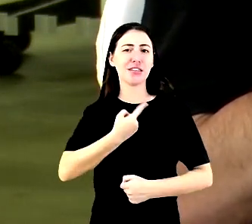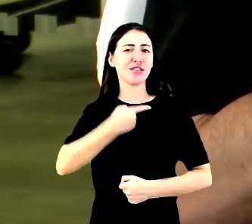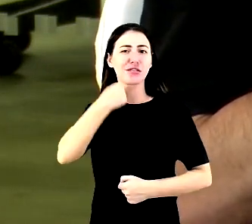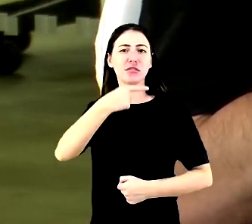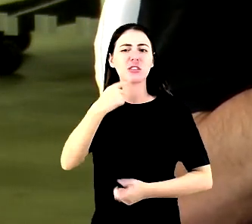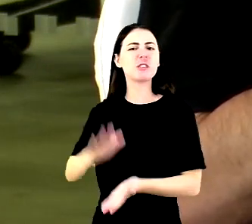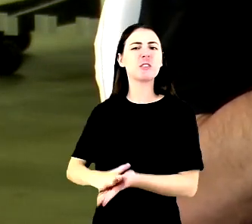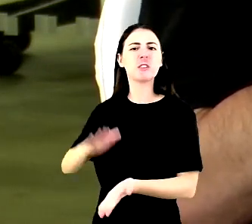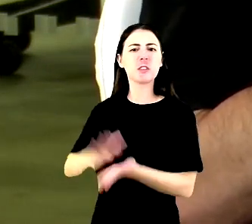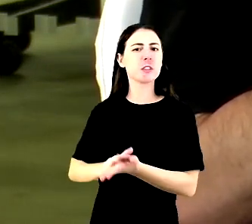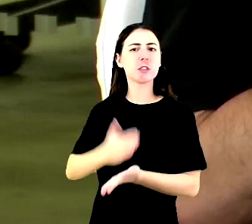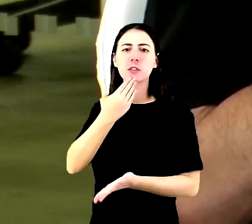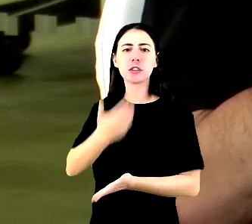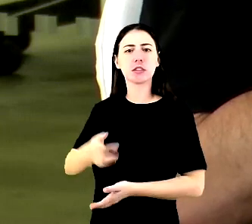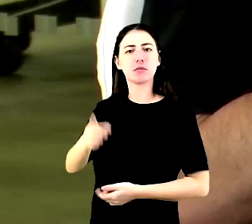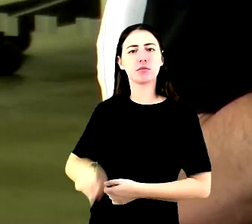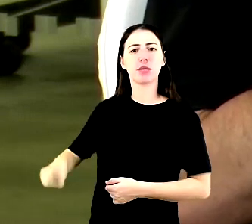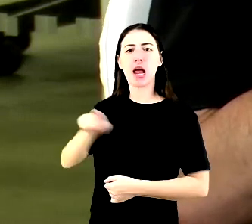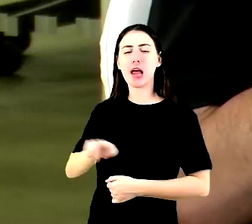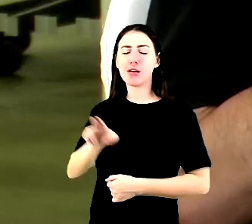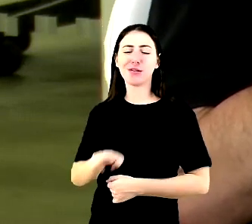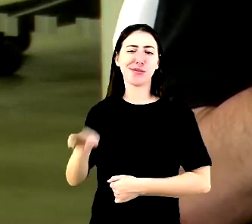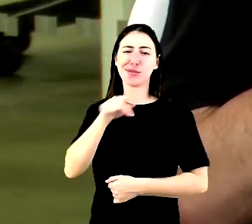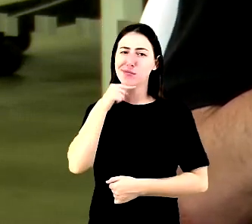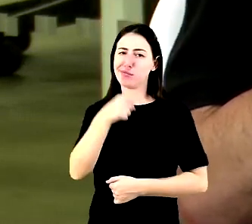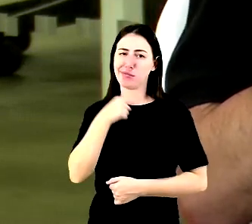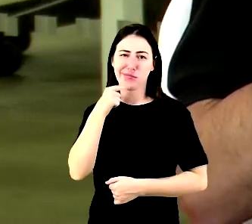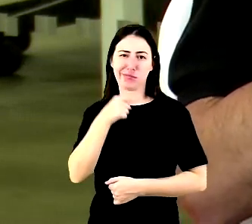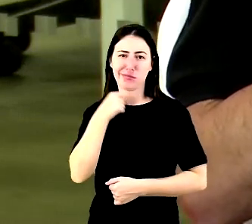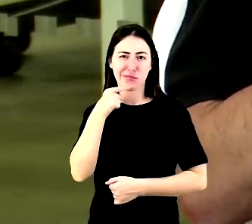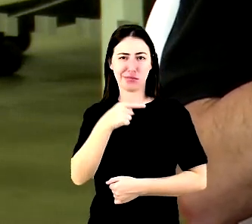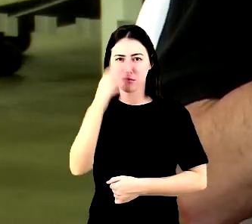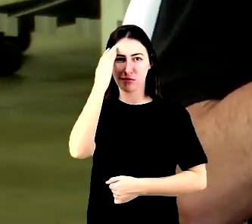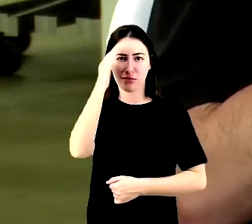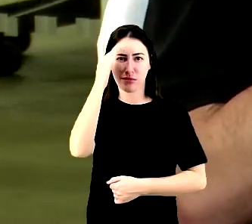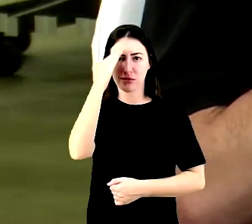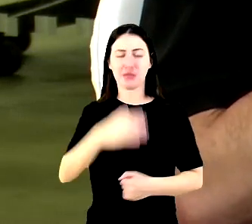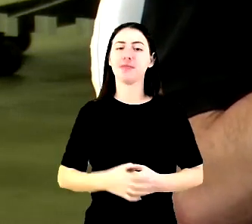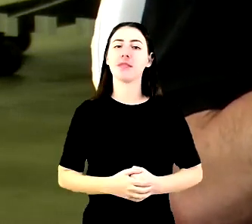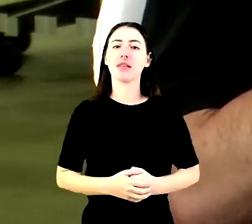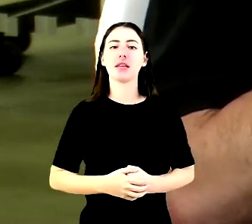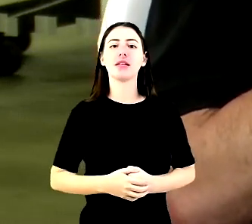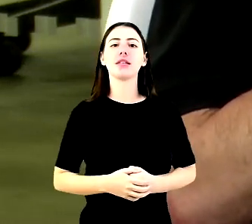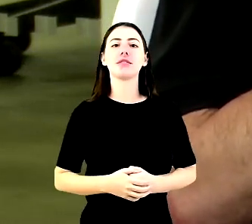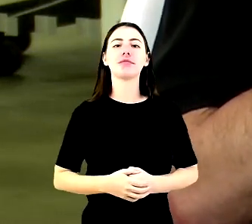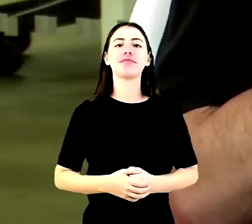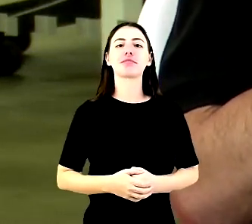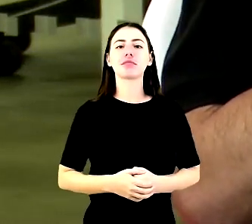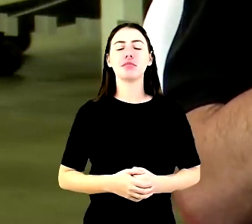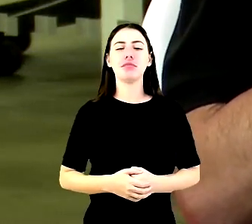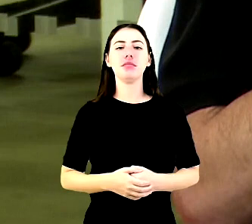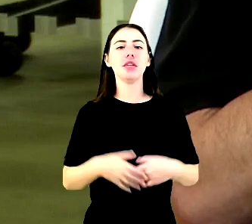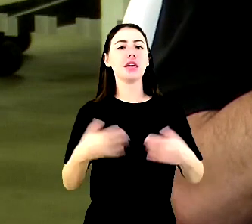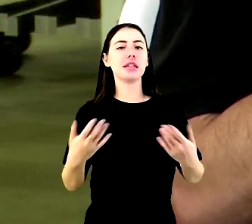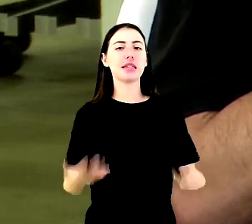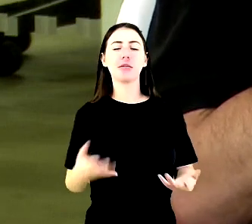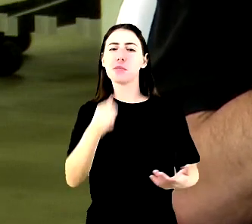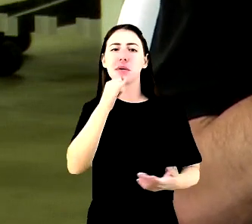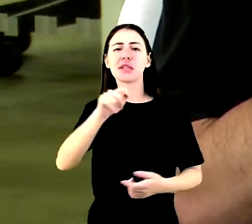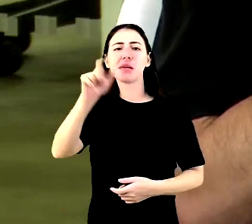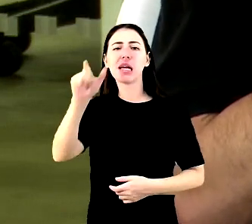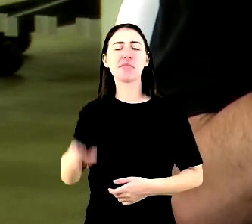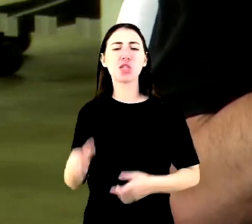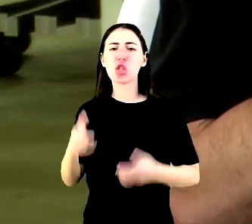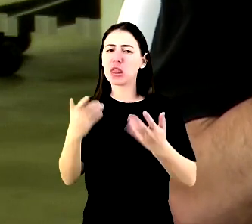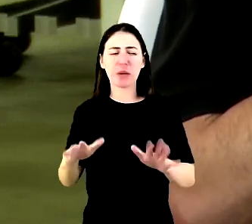lá na terceiro ciclo da URA para falar com o atendente, né, você presta um desserviço, porque, na verdade, você não está dando o